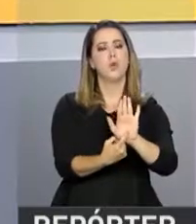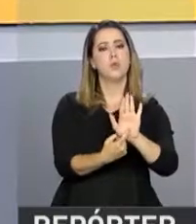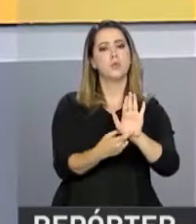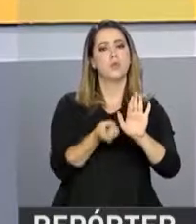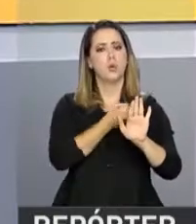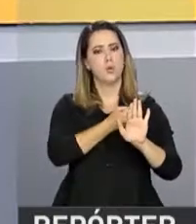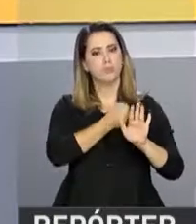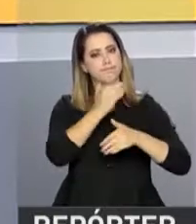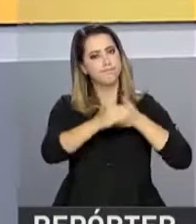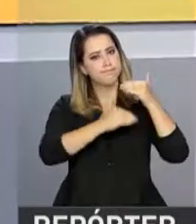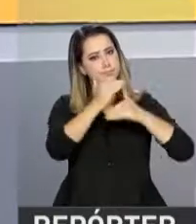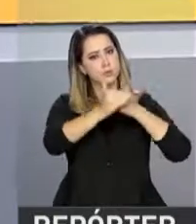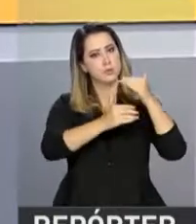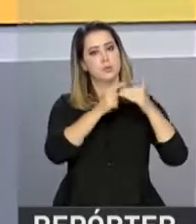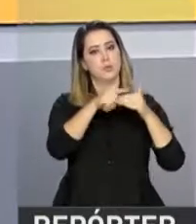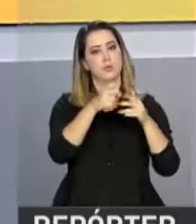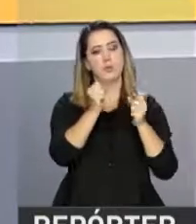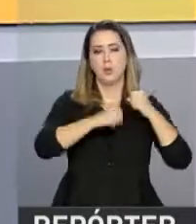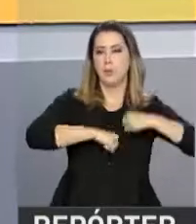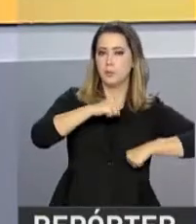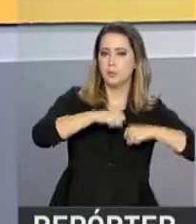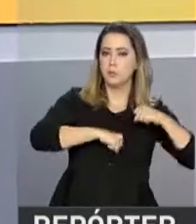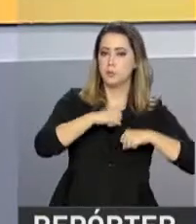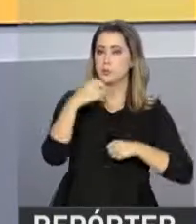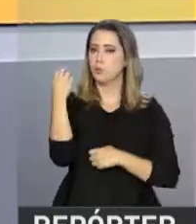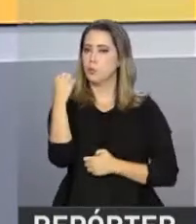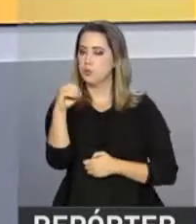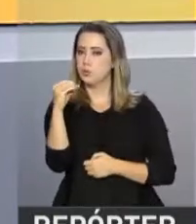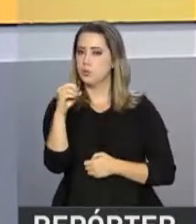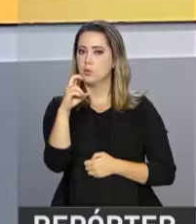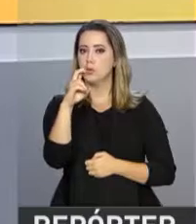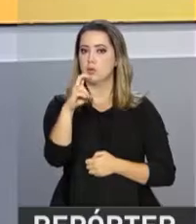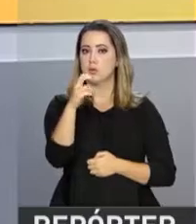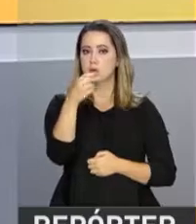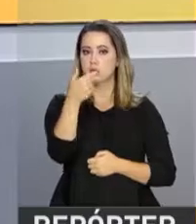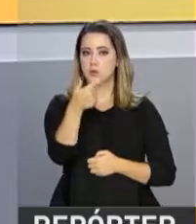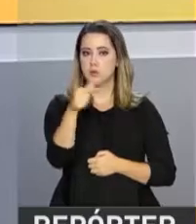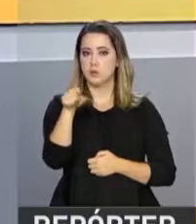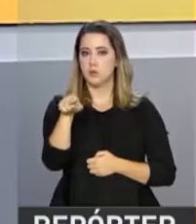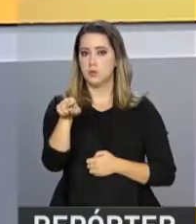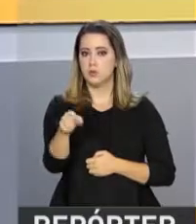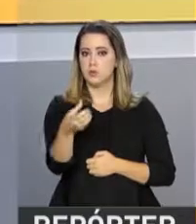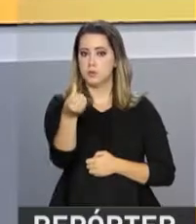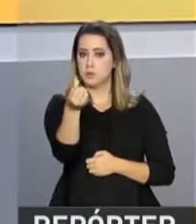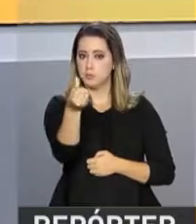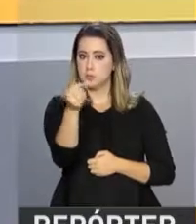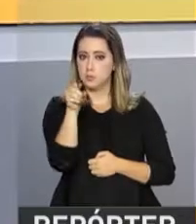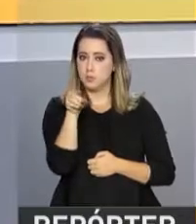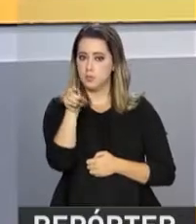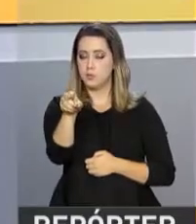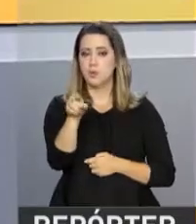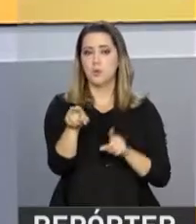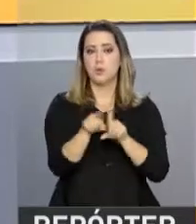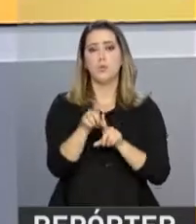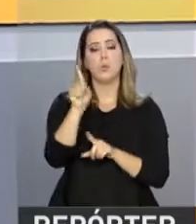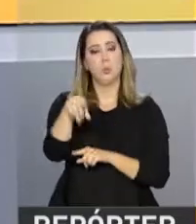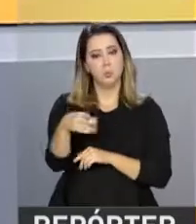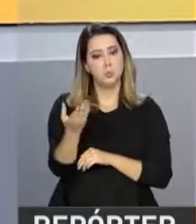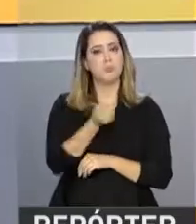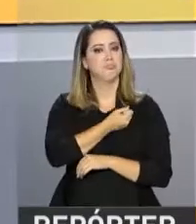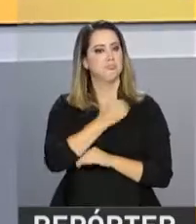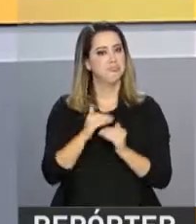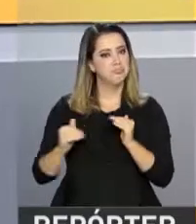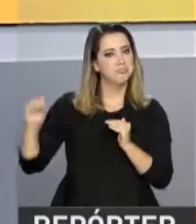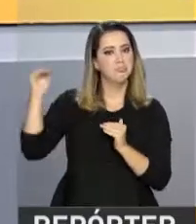índice de evolução da produção em outubro registrou 52,8 por vírgula seis pontos o número é